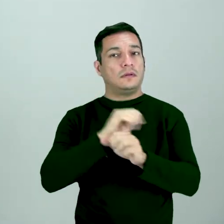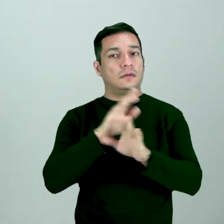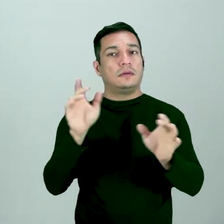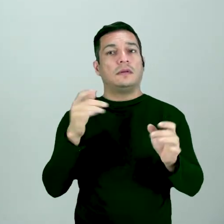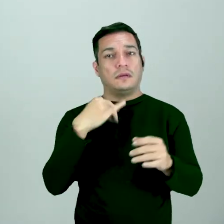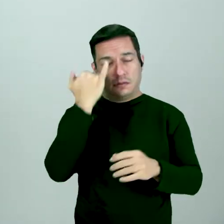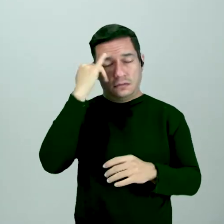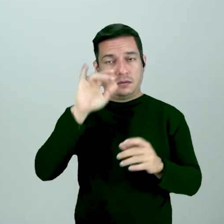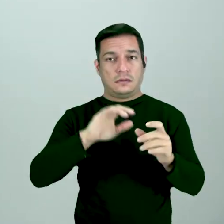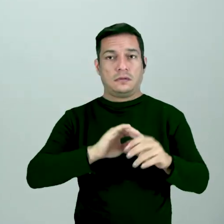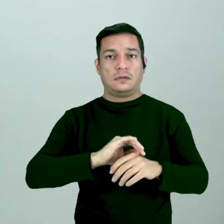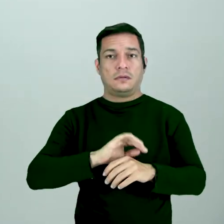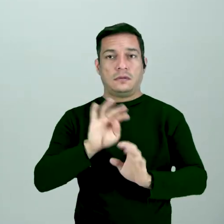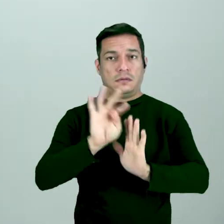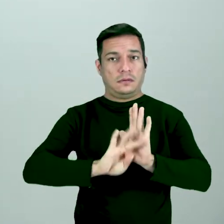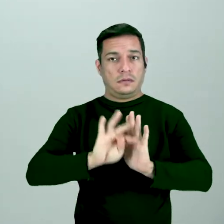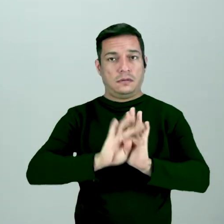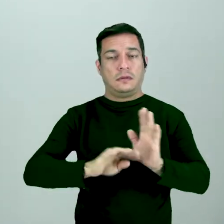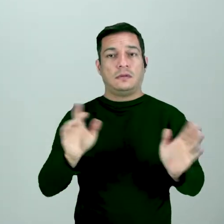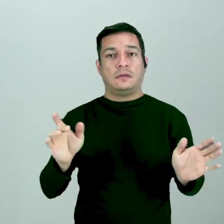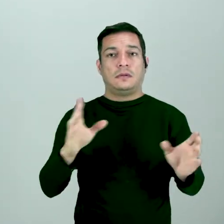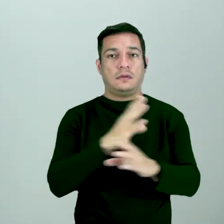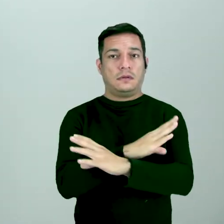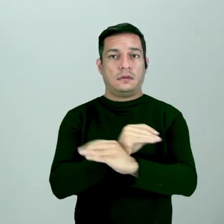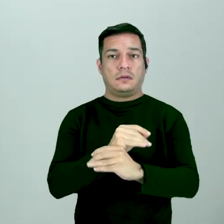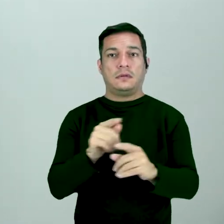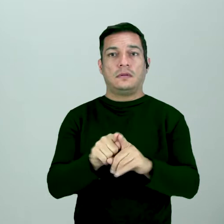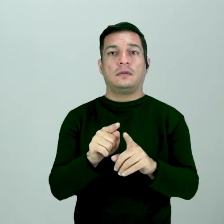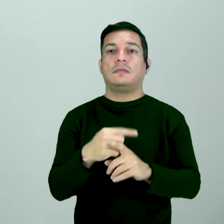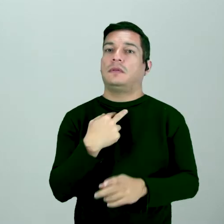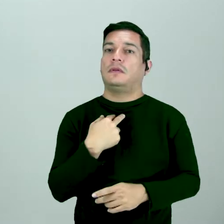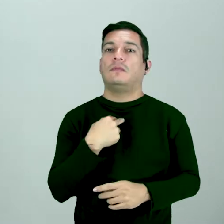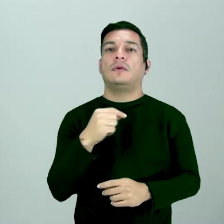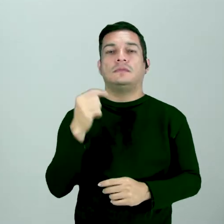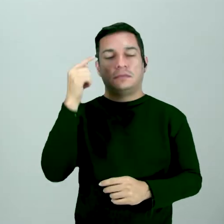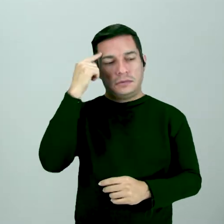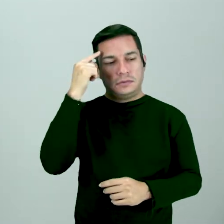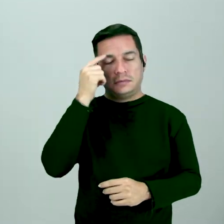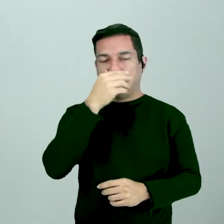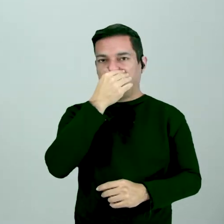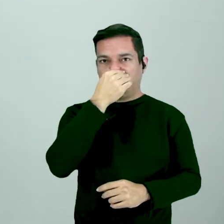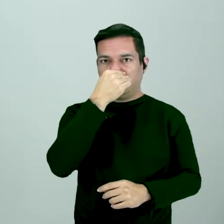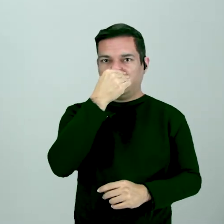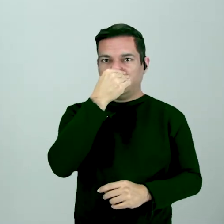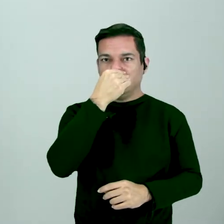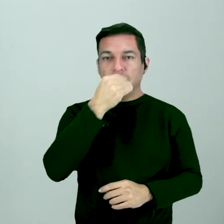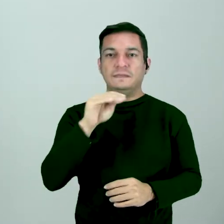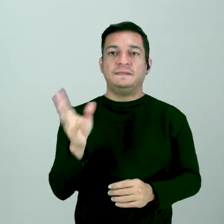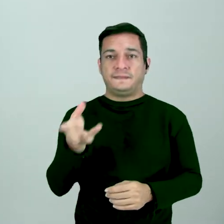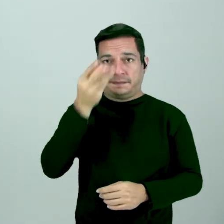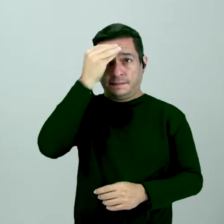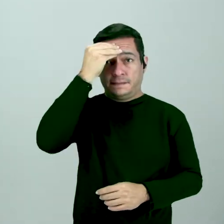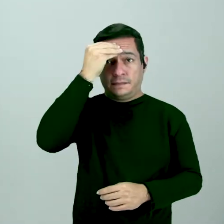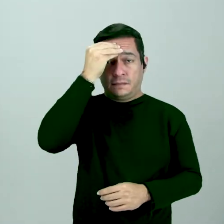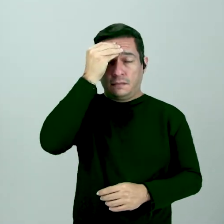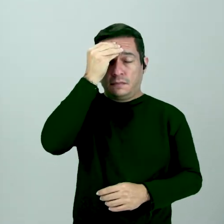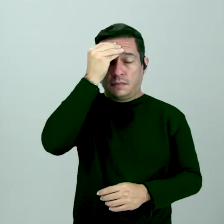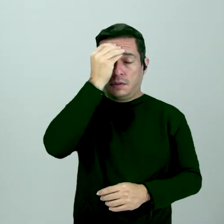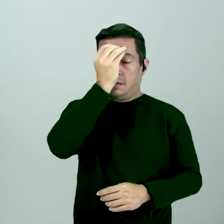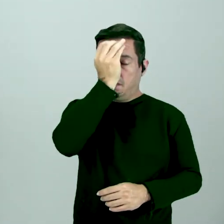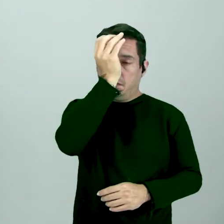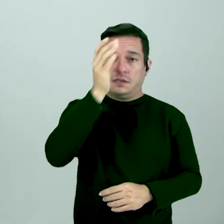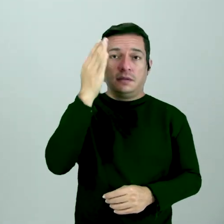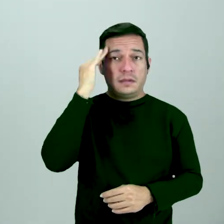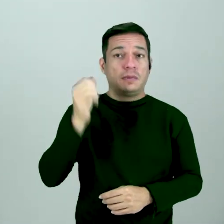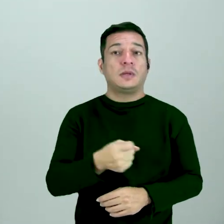dentro do texto. As conjunções, elas não podem ser pensadas apenas no efeito decorativo, saber quantas